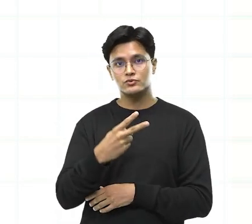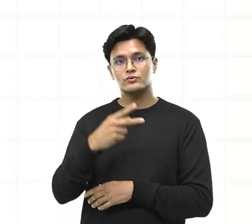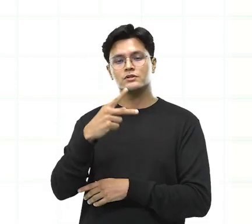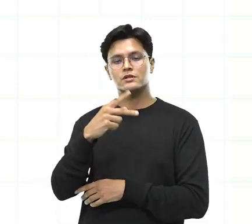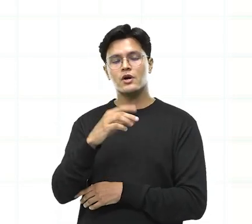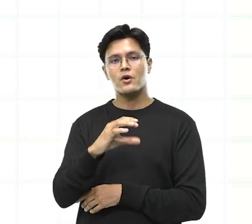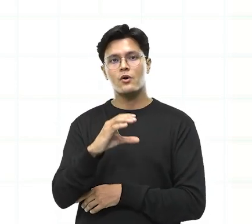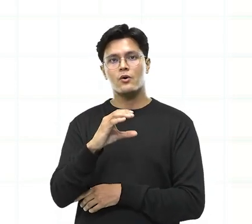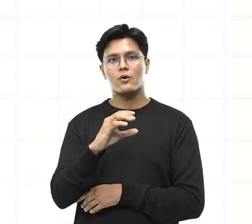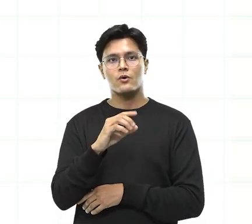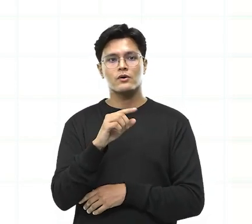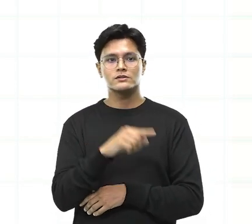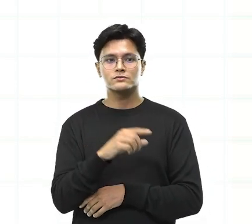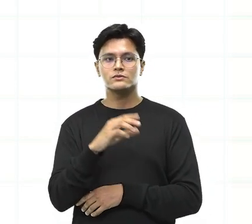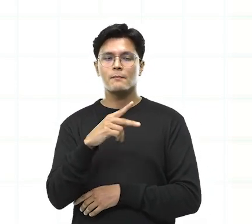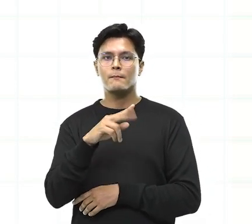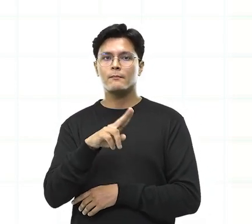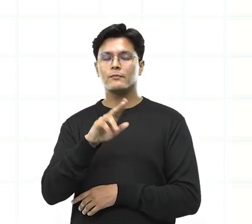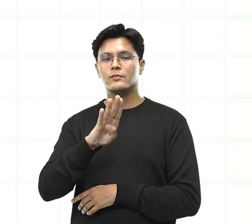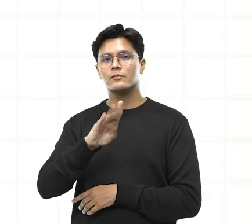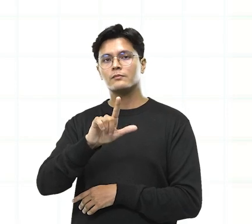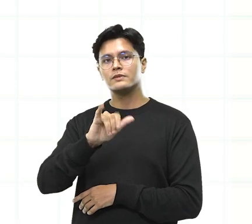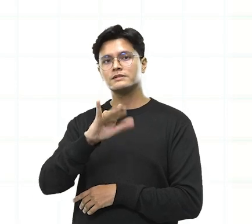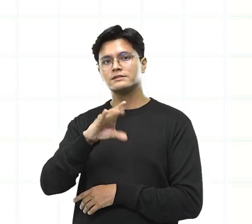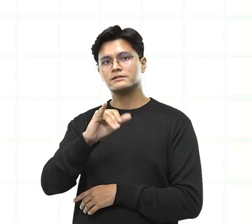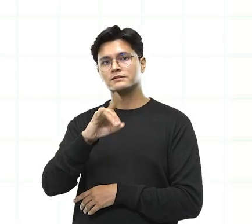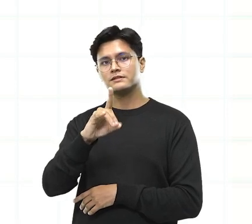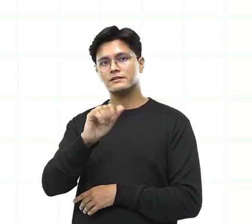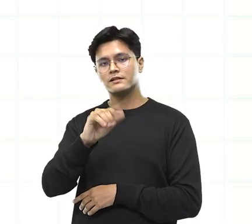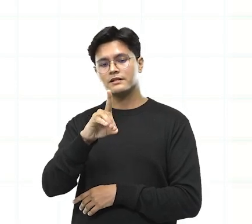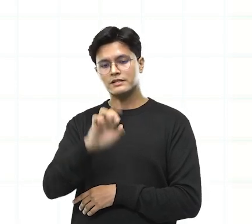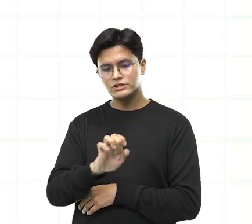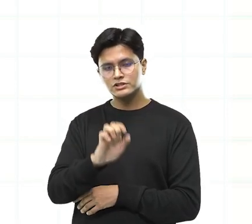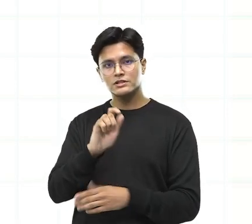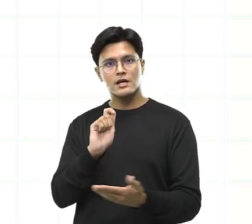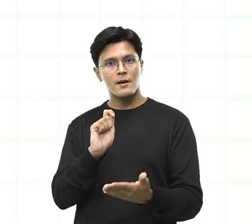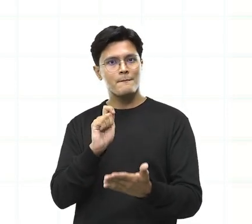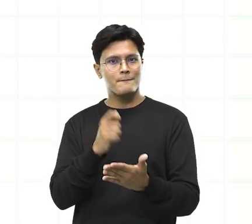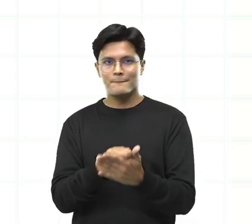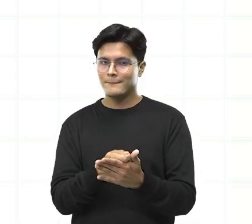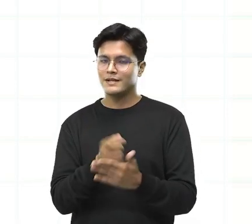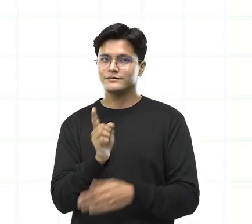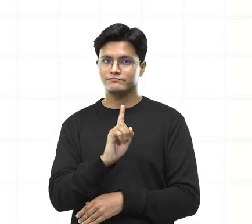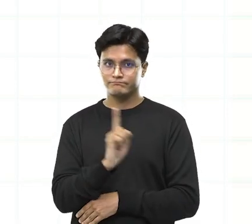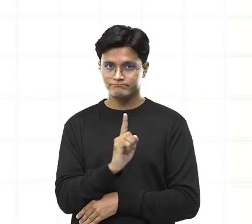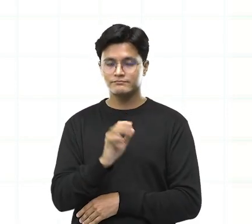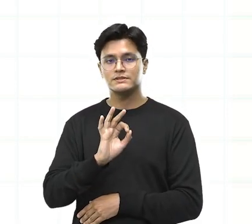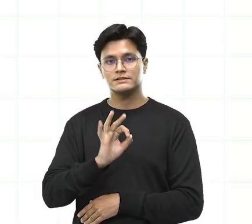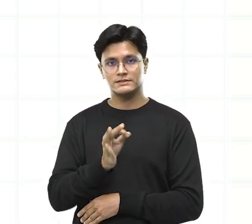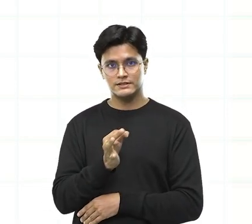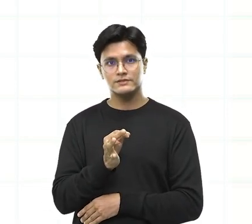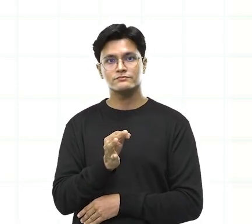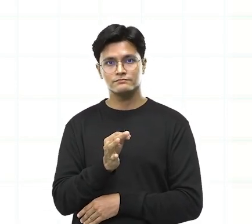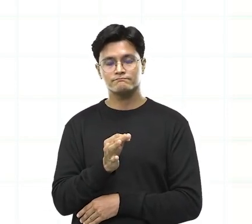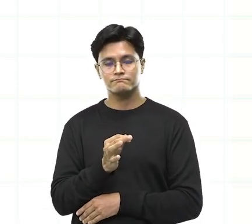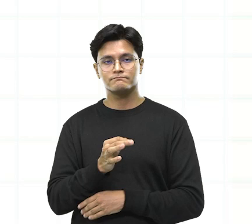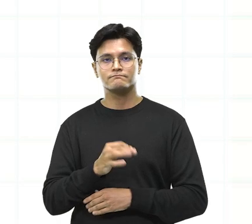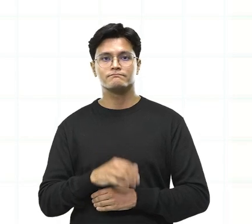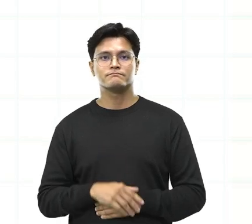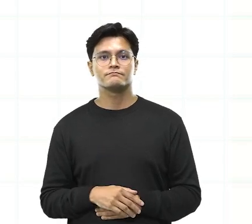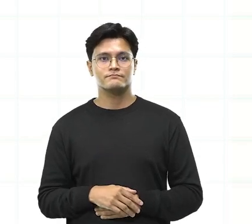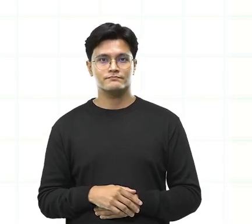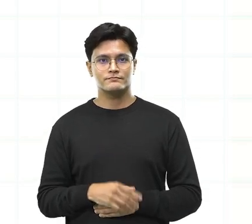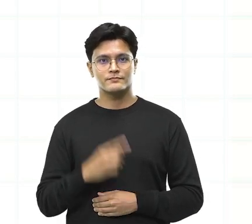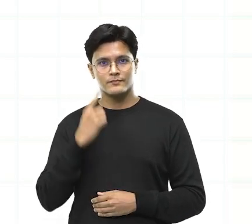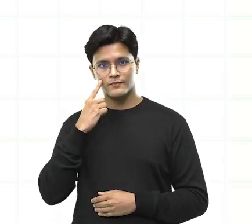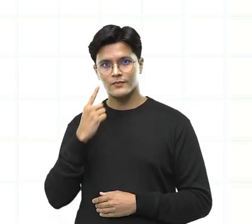a comunicação não paga. A publicidade, então, é a comunicação não paga, né?